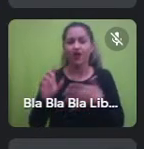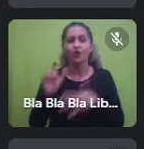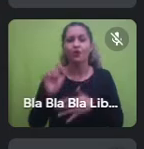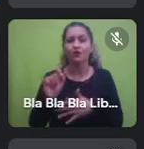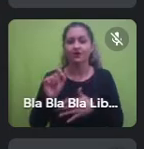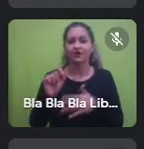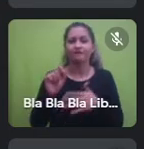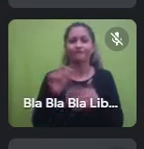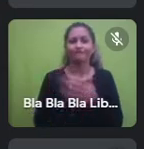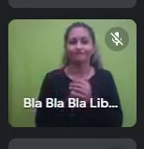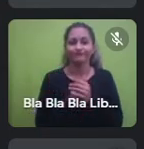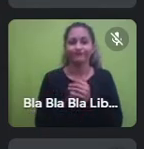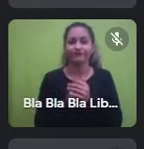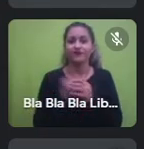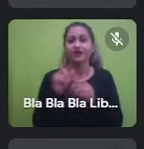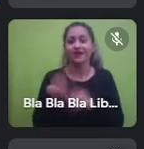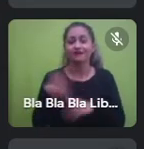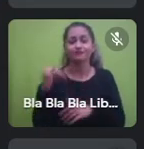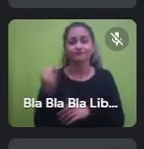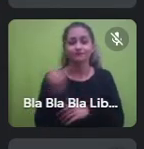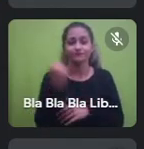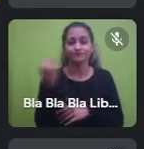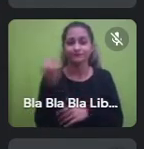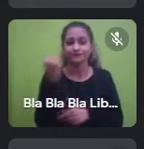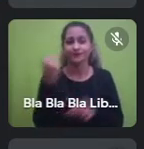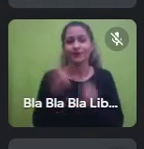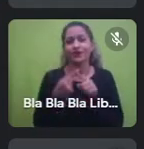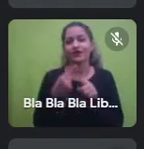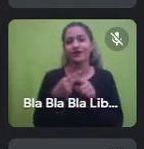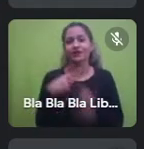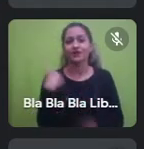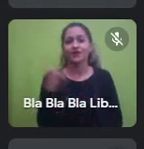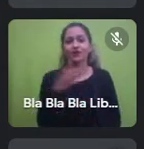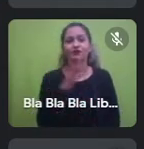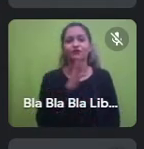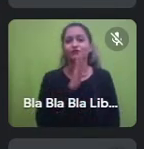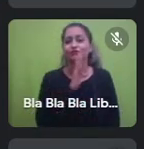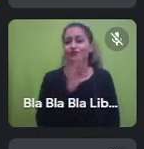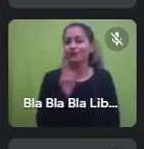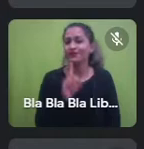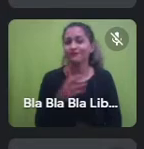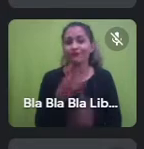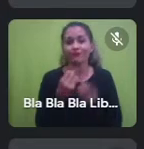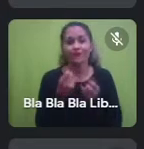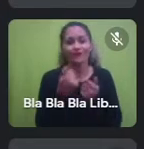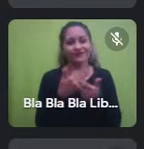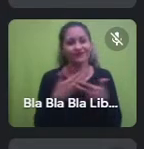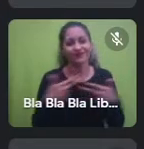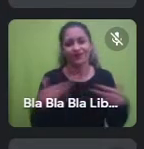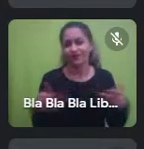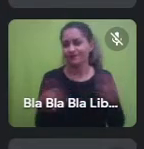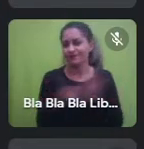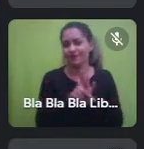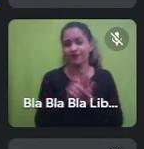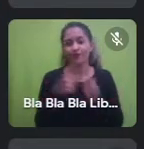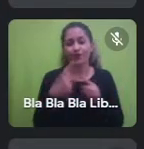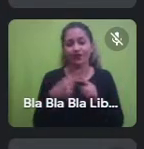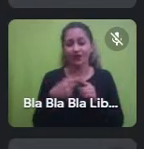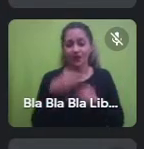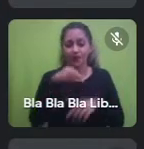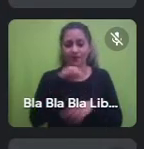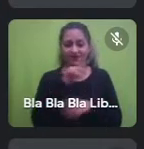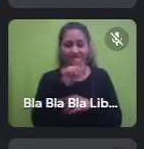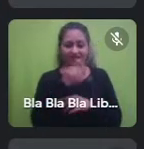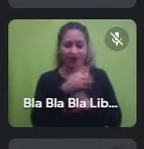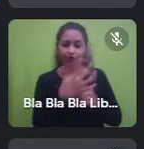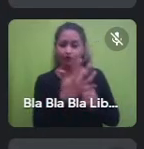biótico, é fundamental, porque nós desconhecemos muitas coisas, muitas dessas consequências da ação dos metais, para